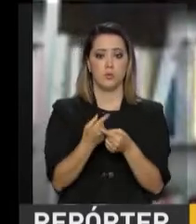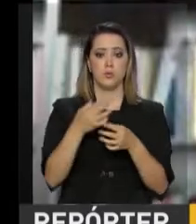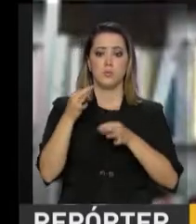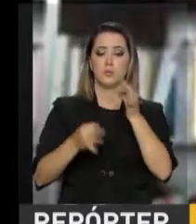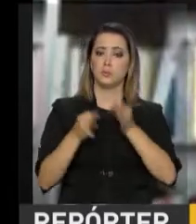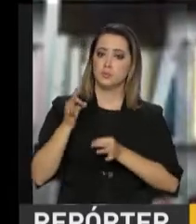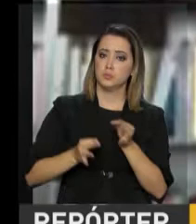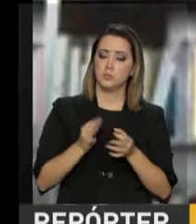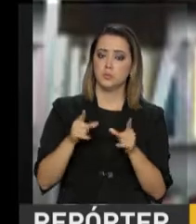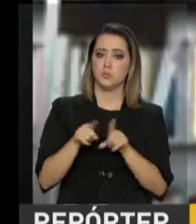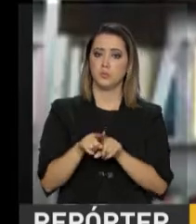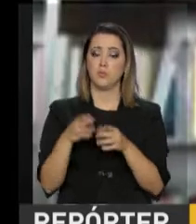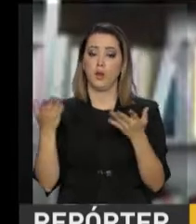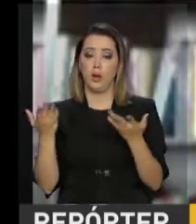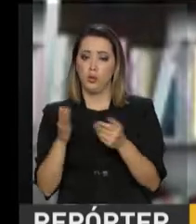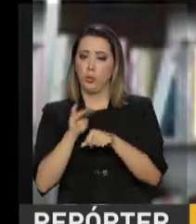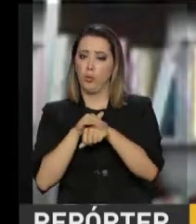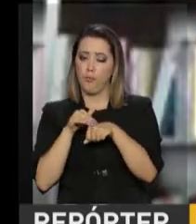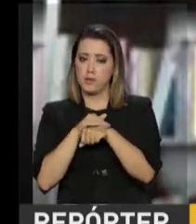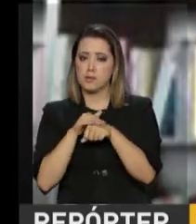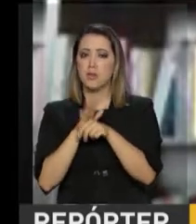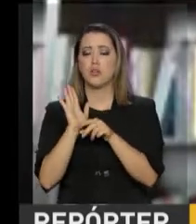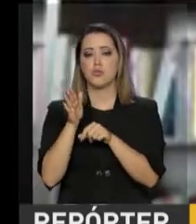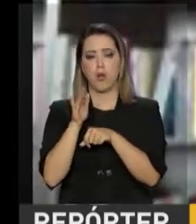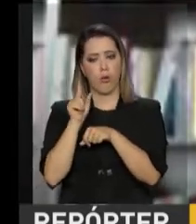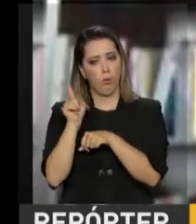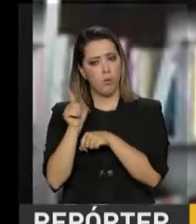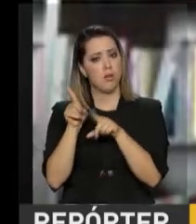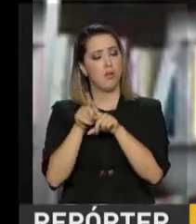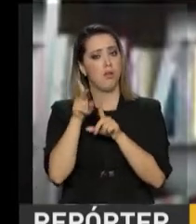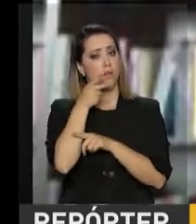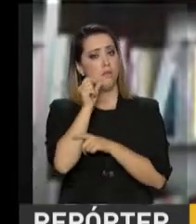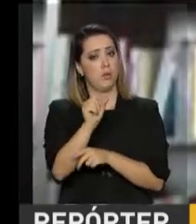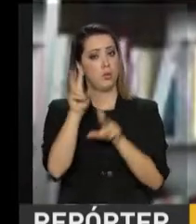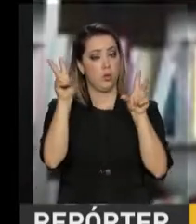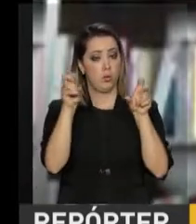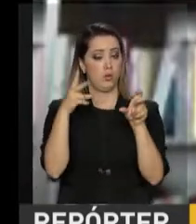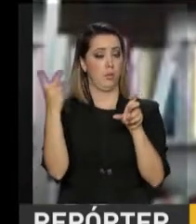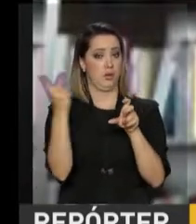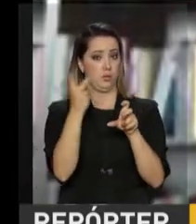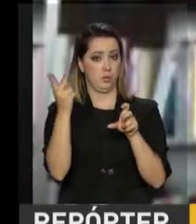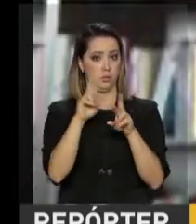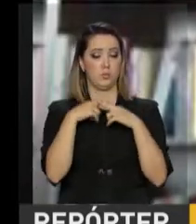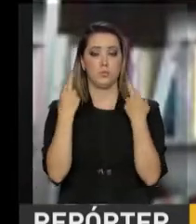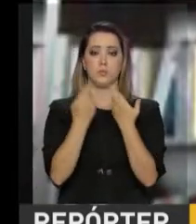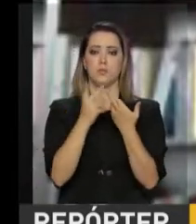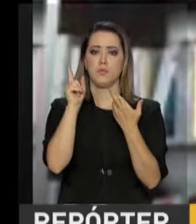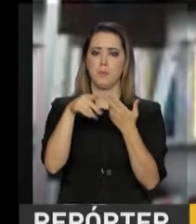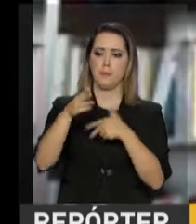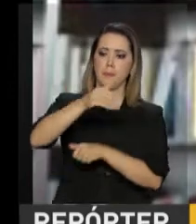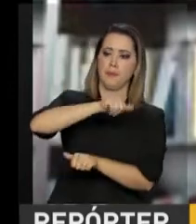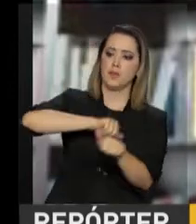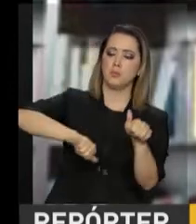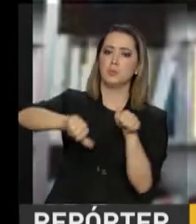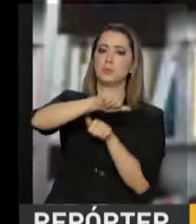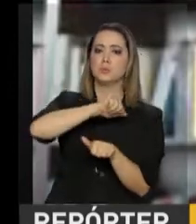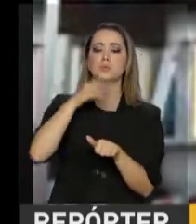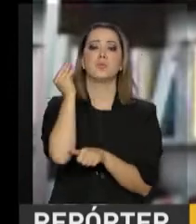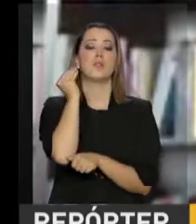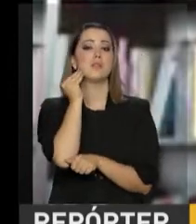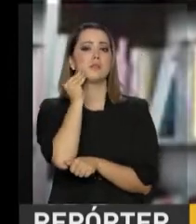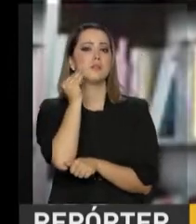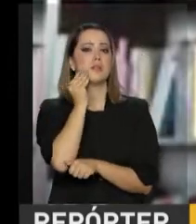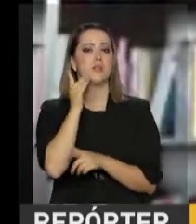Jeff Sessions. Eu conversei agora há pouco com o ministro e ele me disse que o tema dessas duas reuniões são a troca de experiências e a